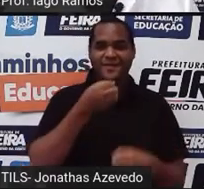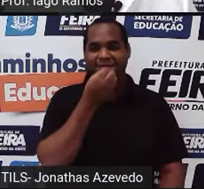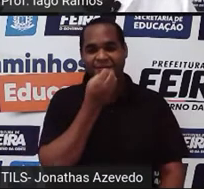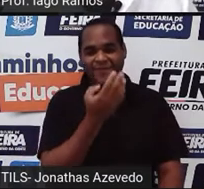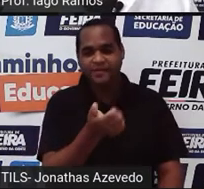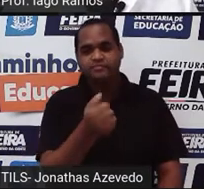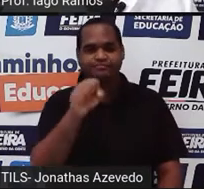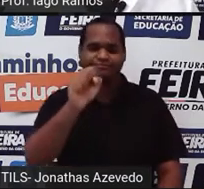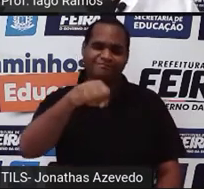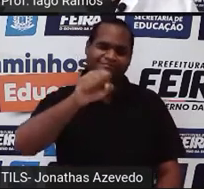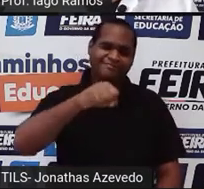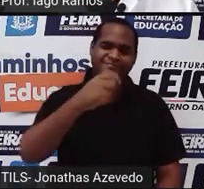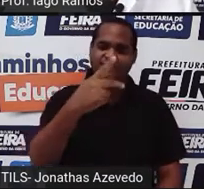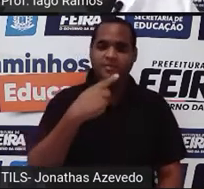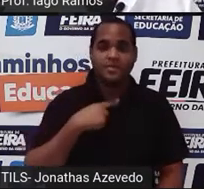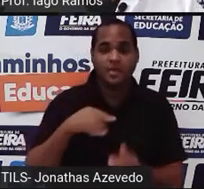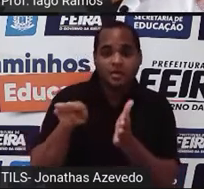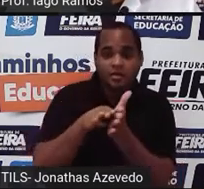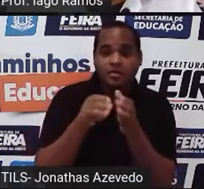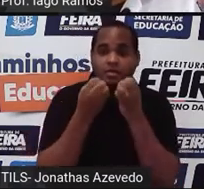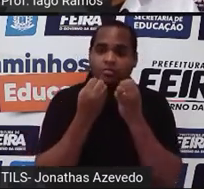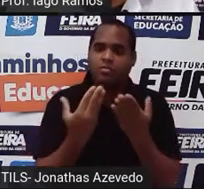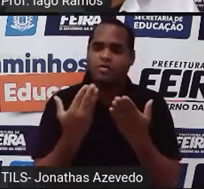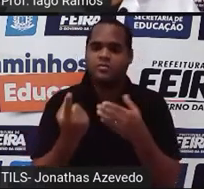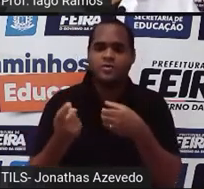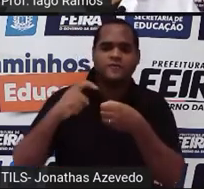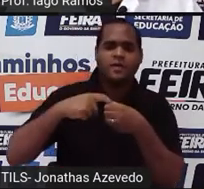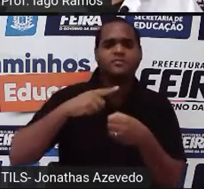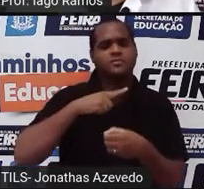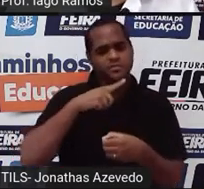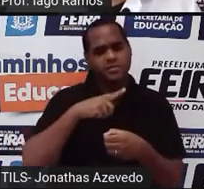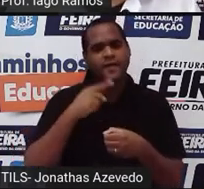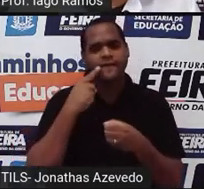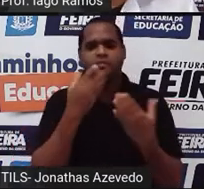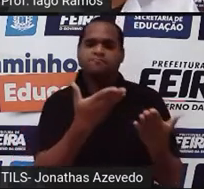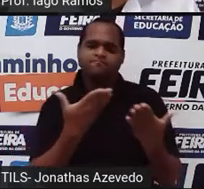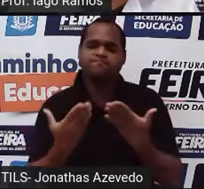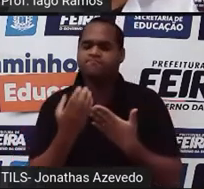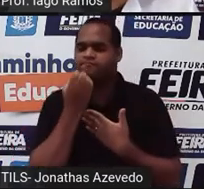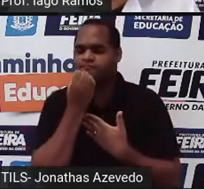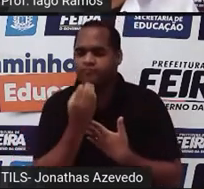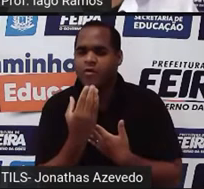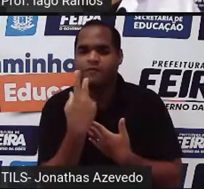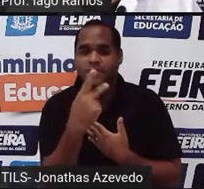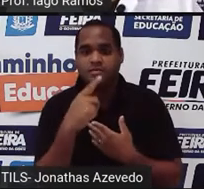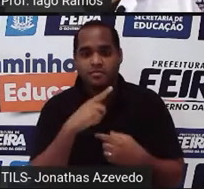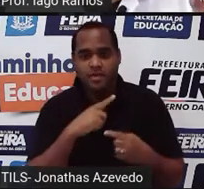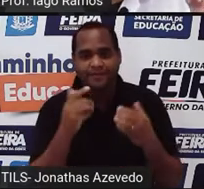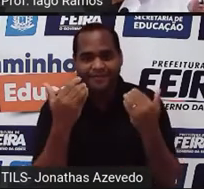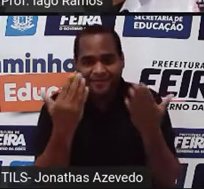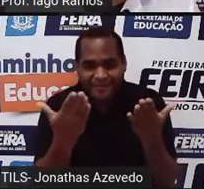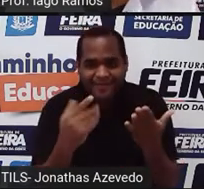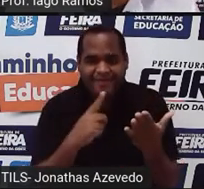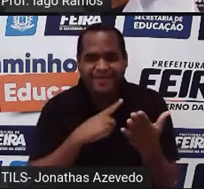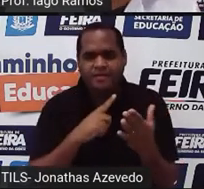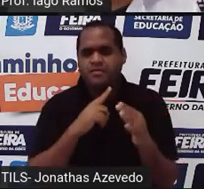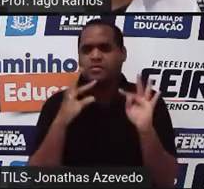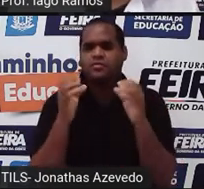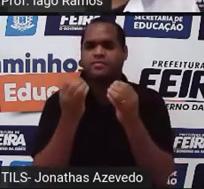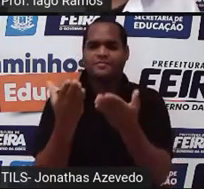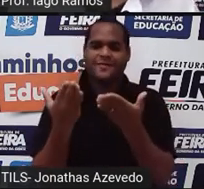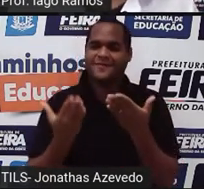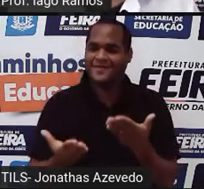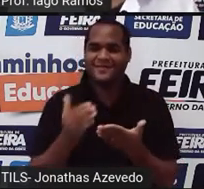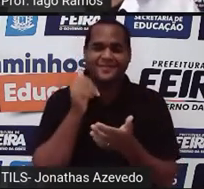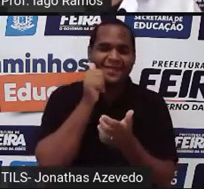Voltamos! É isso aí, chegamos, estamos de volta. Seja bem-vindo você aí do outro lado, seja bem-vinda você